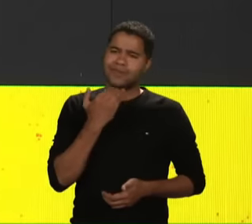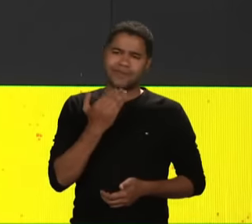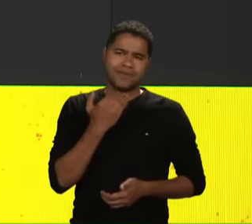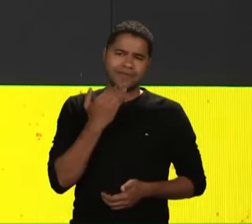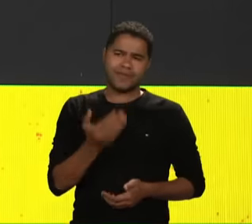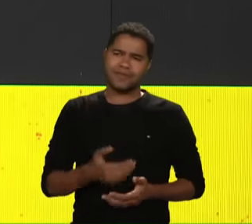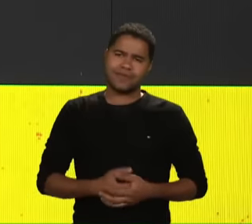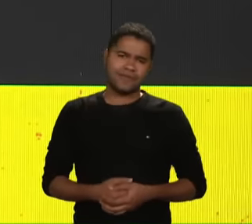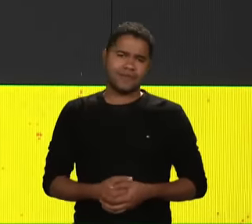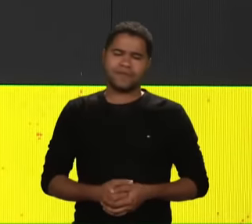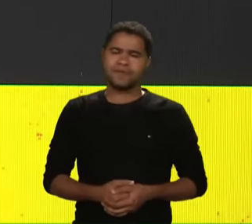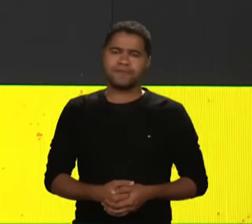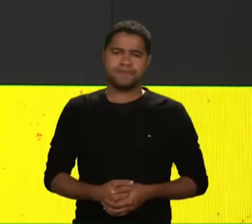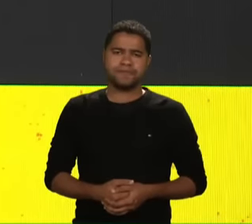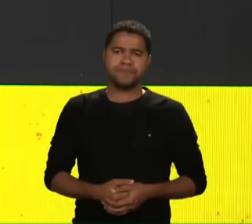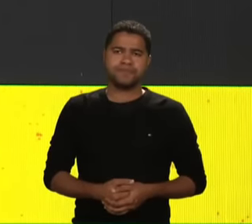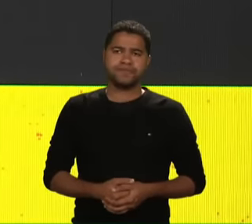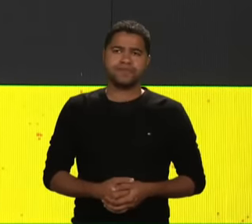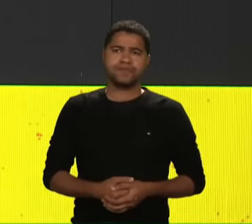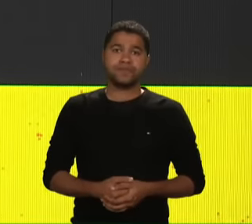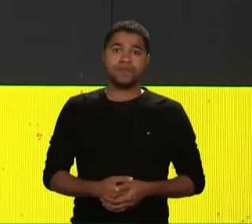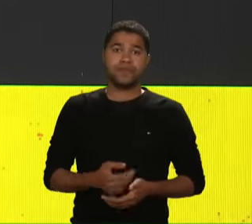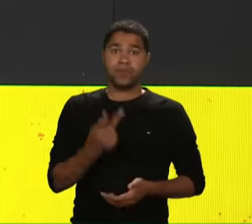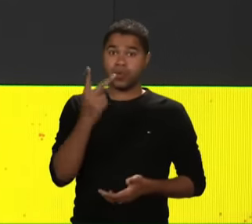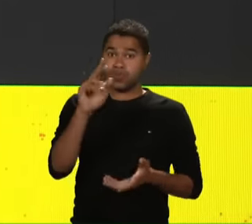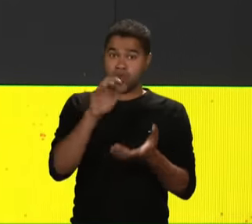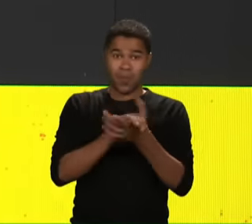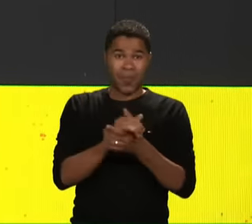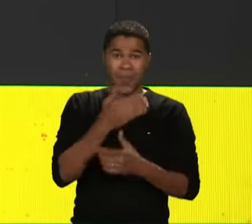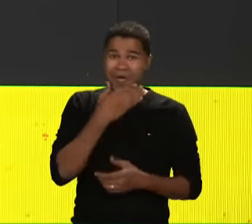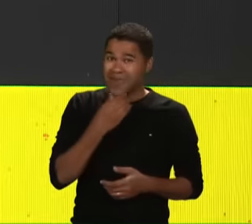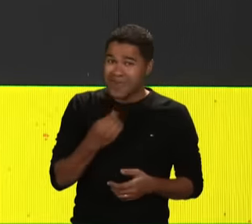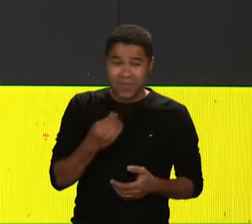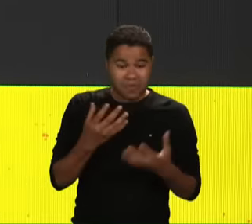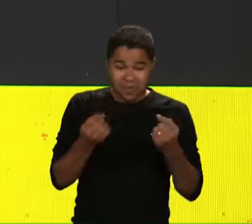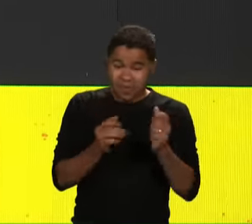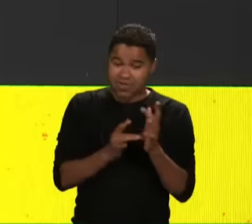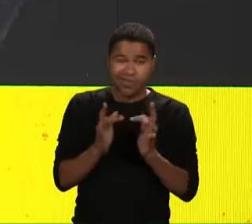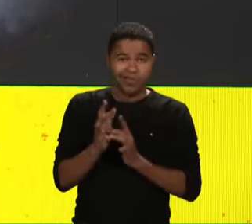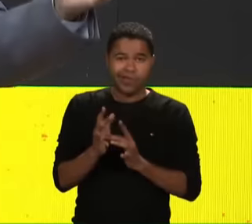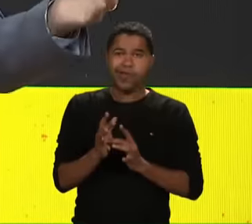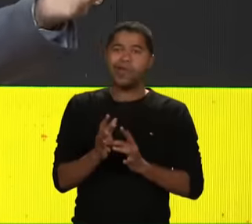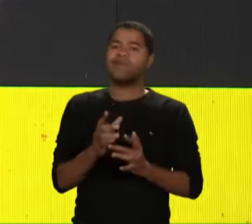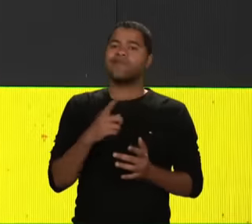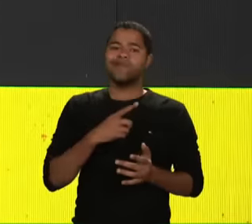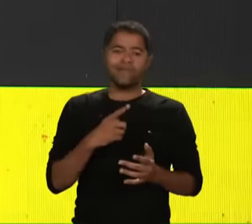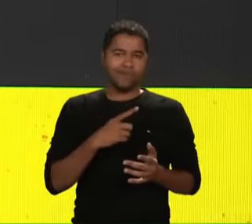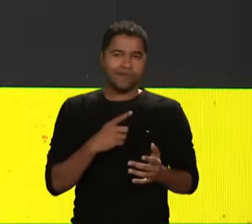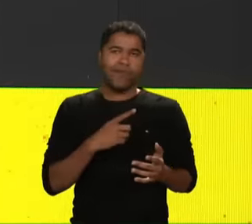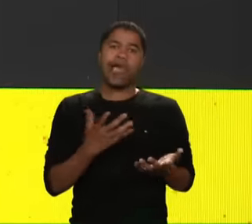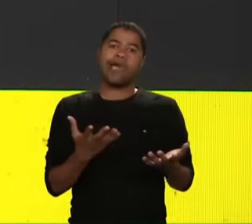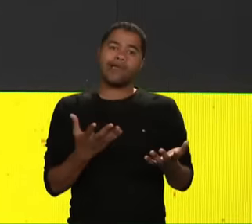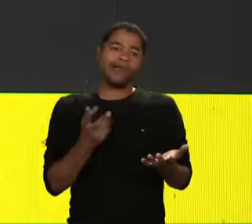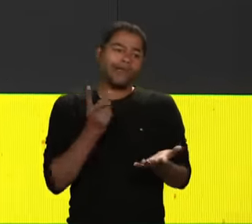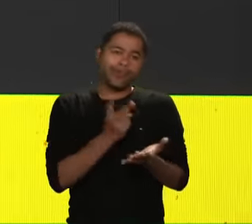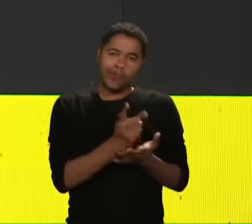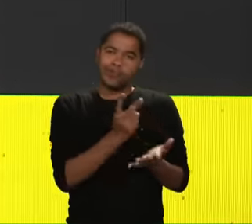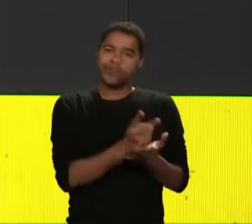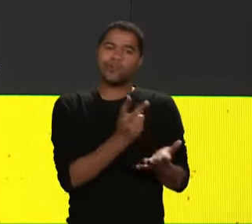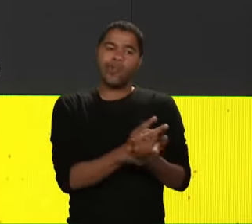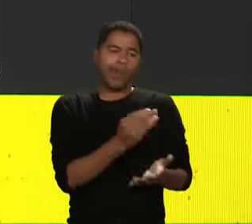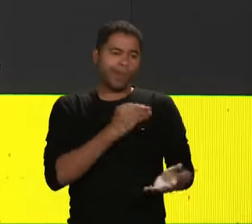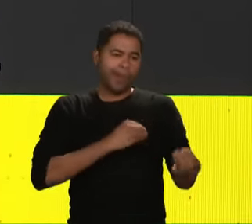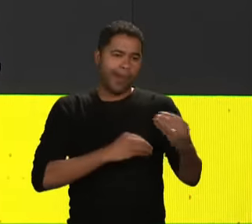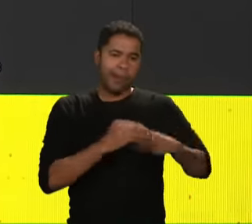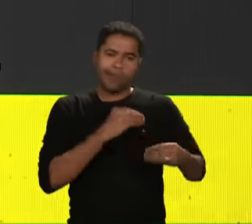adianta. Enquanto seu marido não converter, ele vai ter caso com outras mulheres. Estou falando que o seu marido é